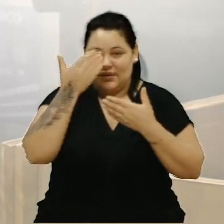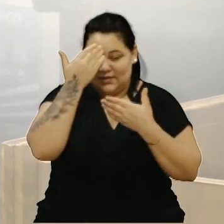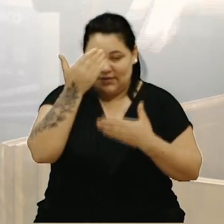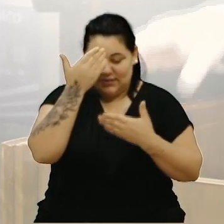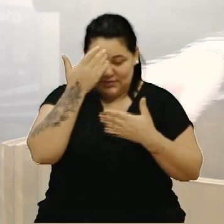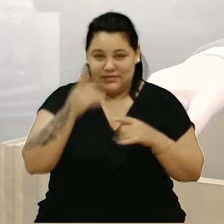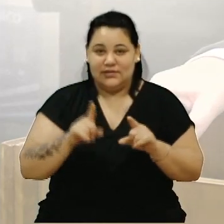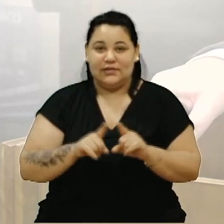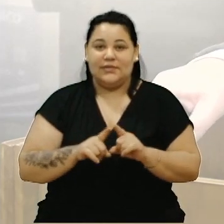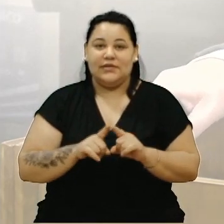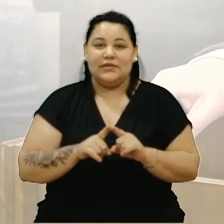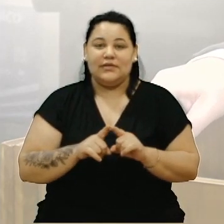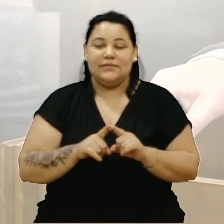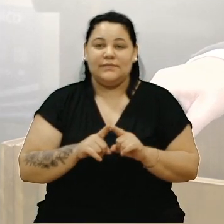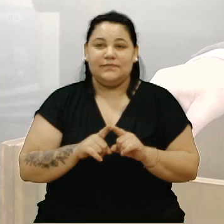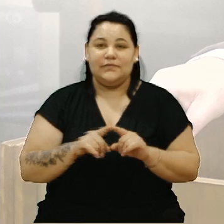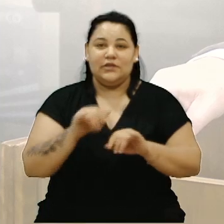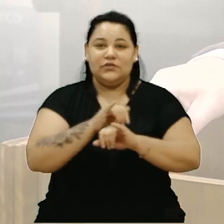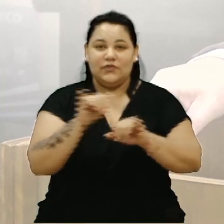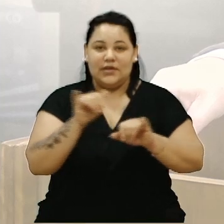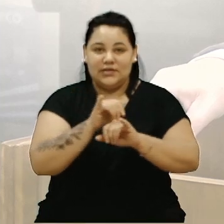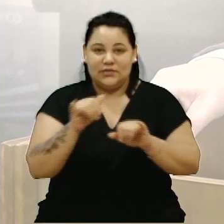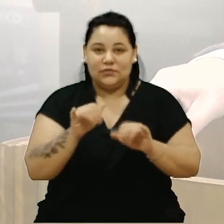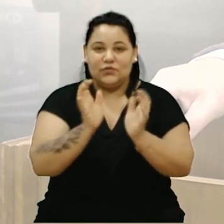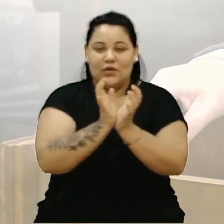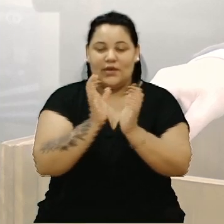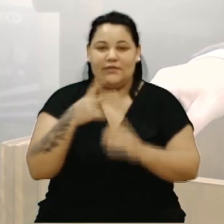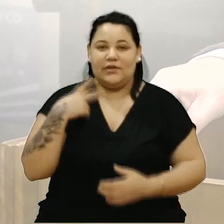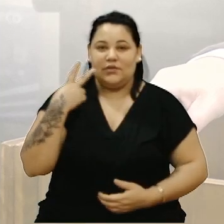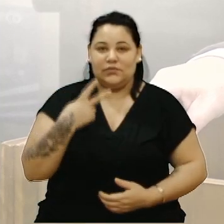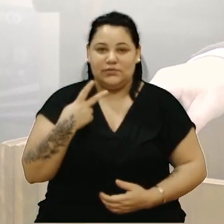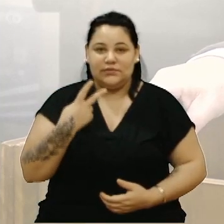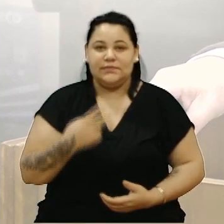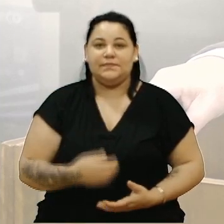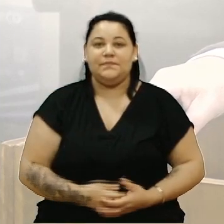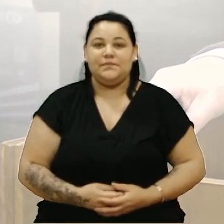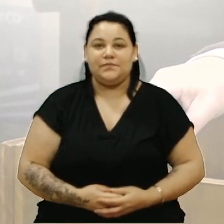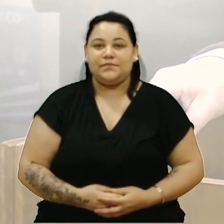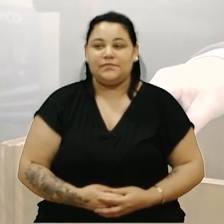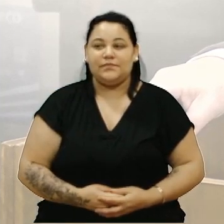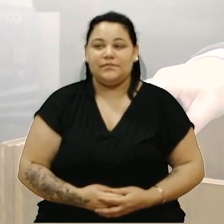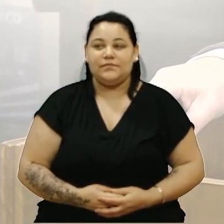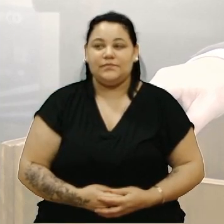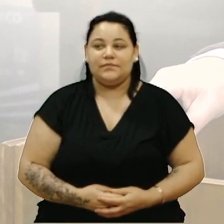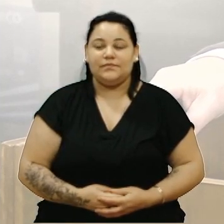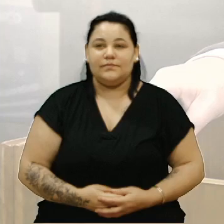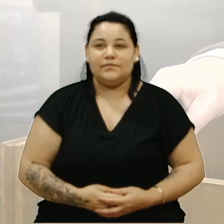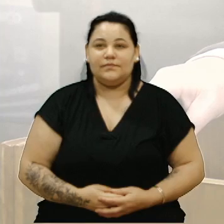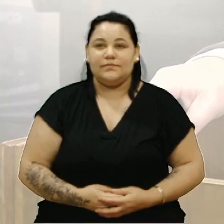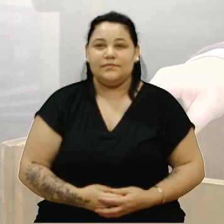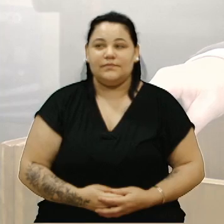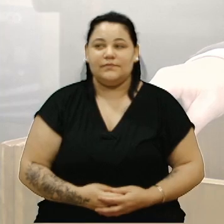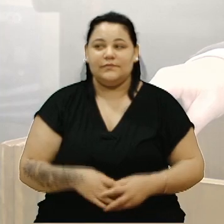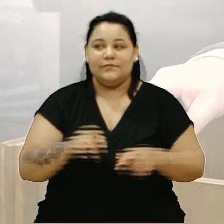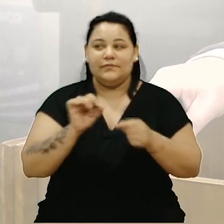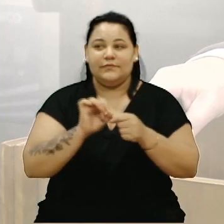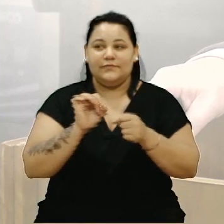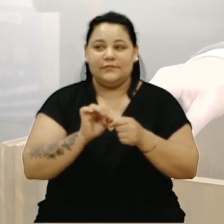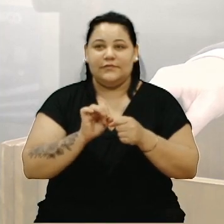desta casa, também a divulgação pelos colegas vereadores, foram promover, né, a troca